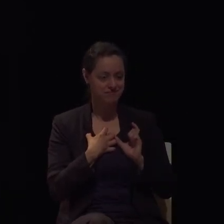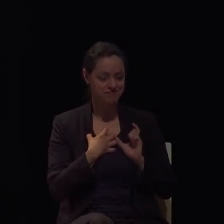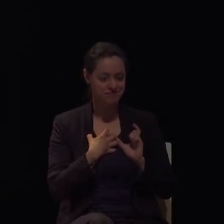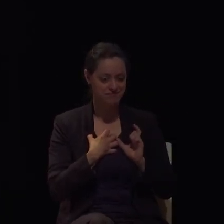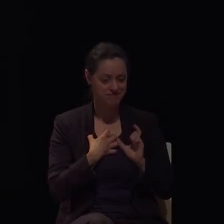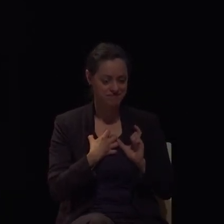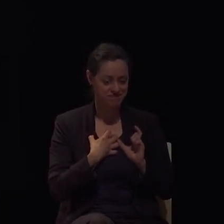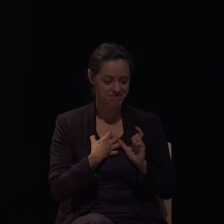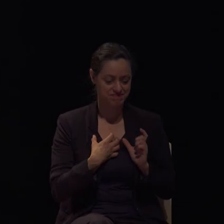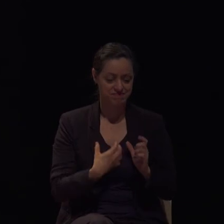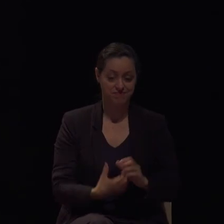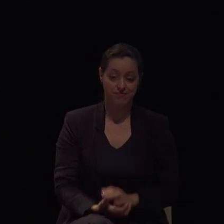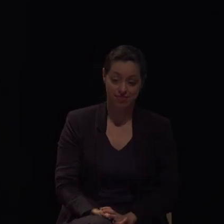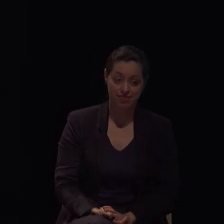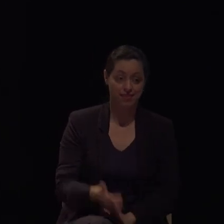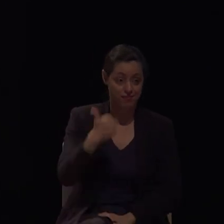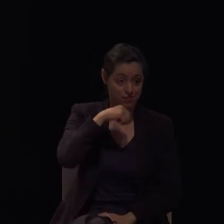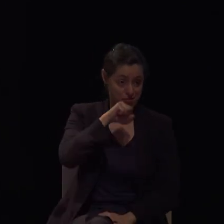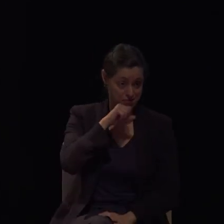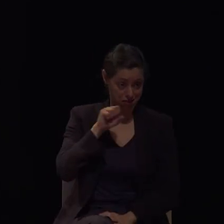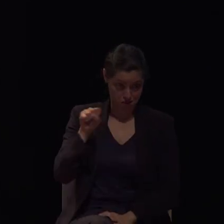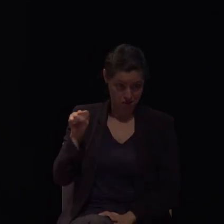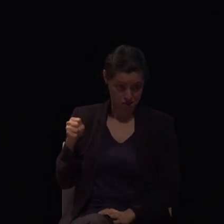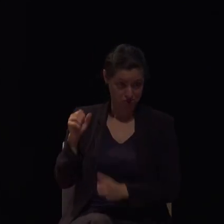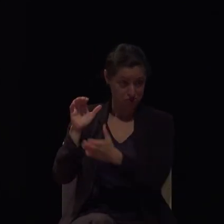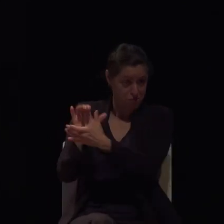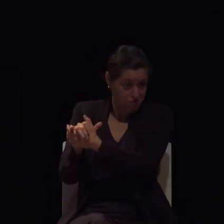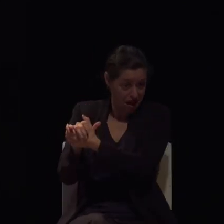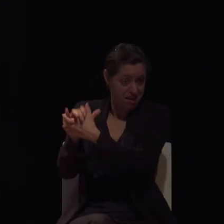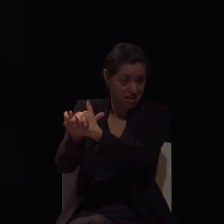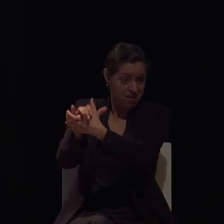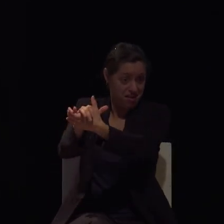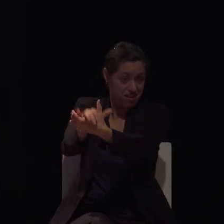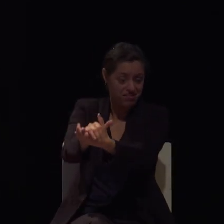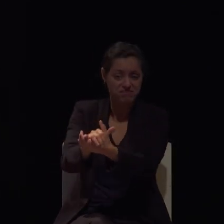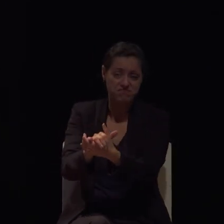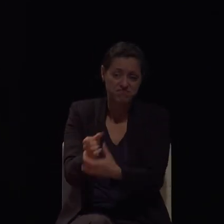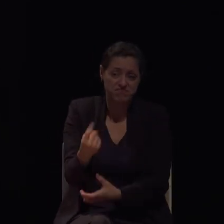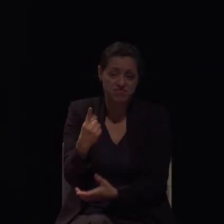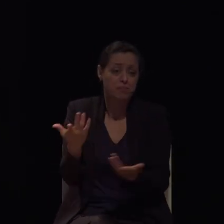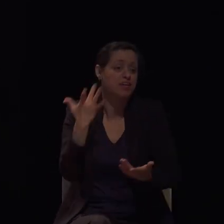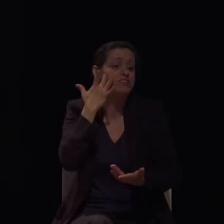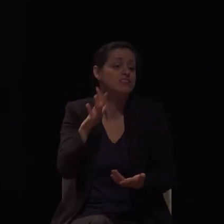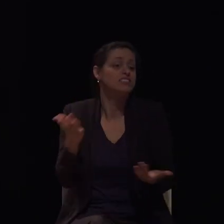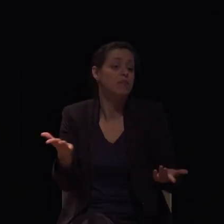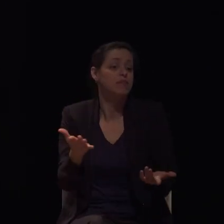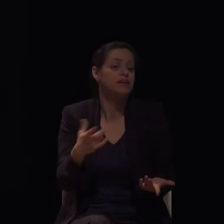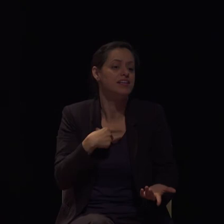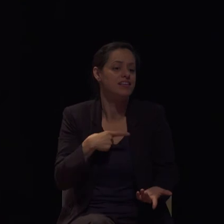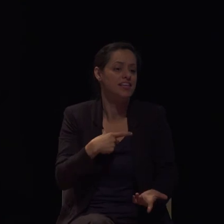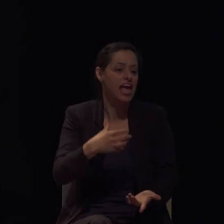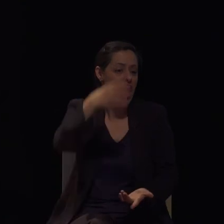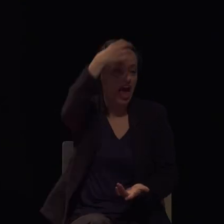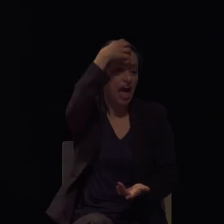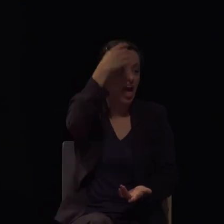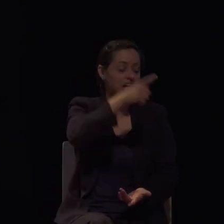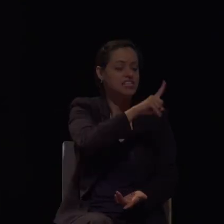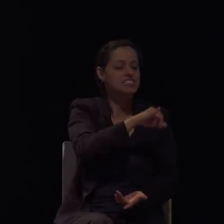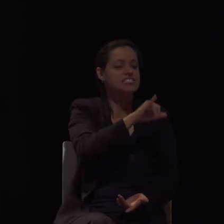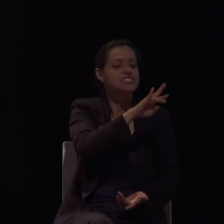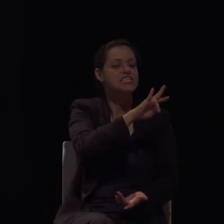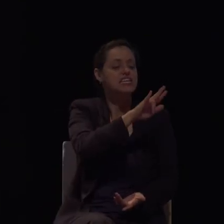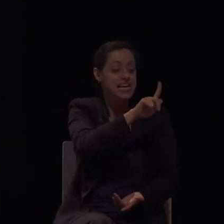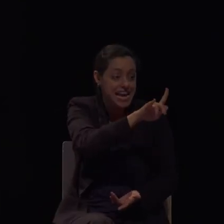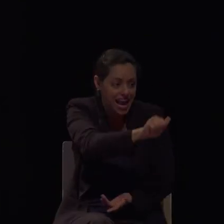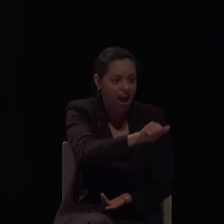então a minha mãe tem oito maridos pode ser estranho aqui mas a gente não sabe quantos maridos teve a rainha e zynga a gente não